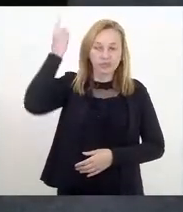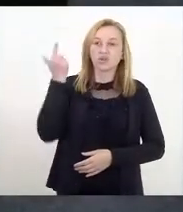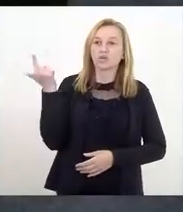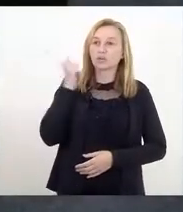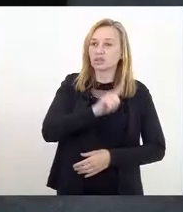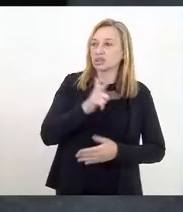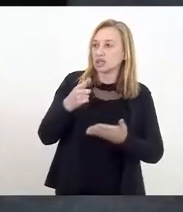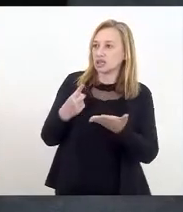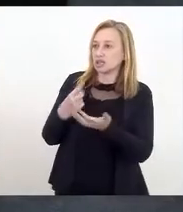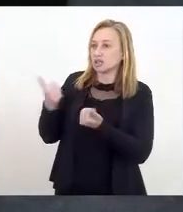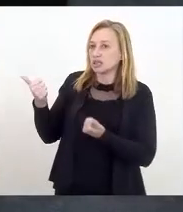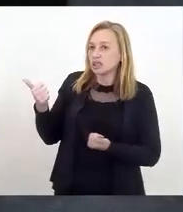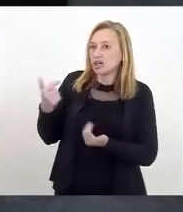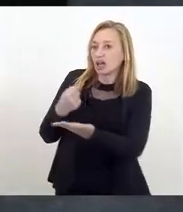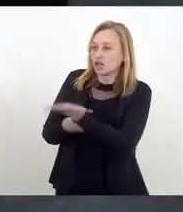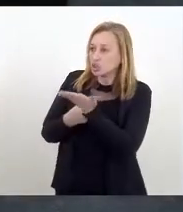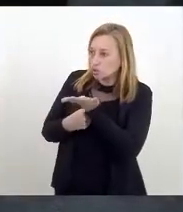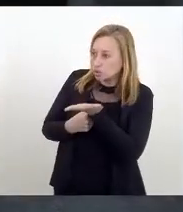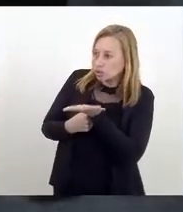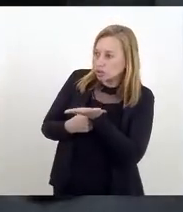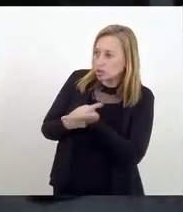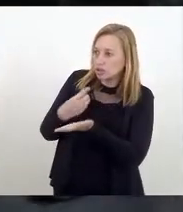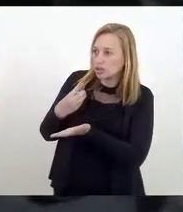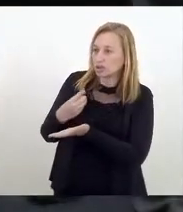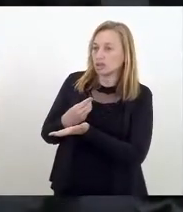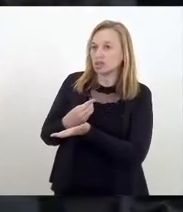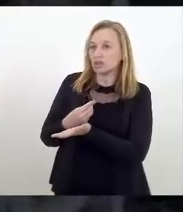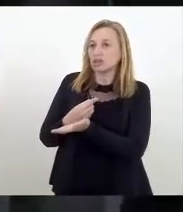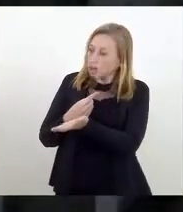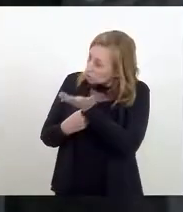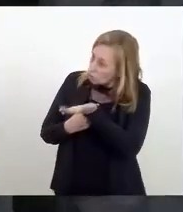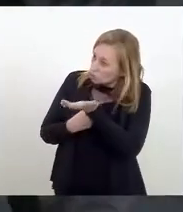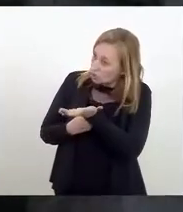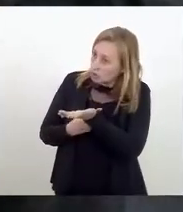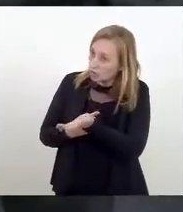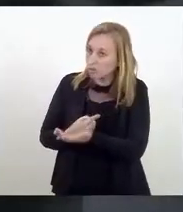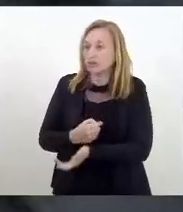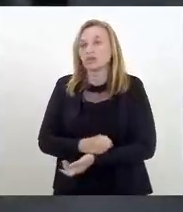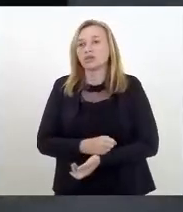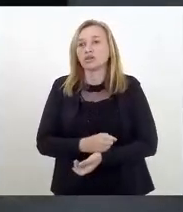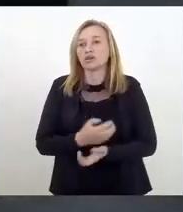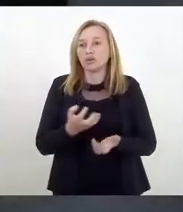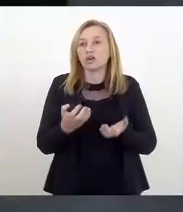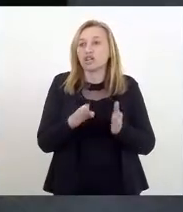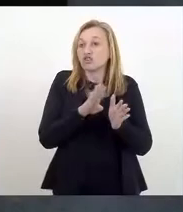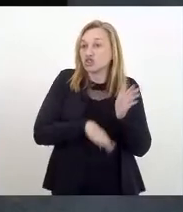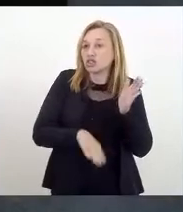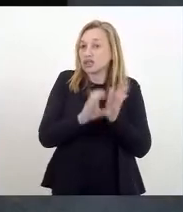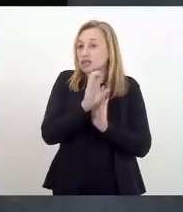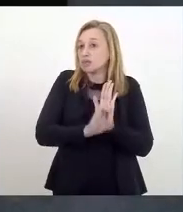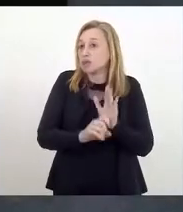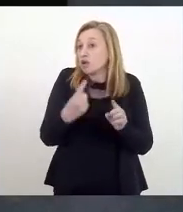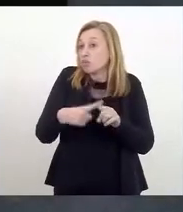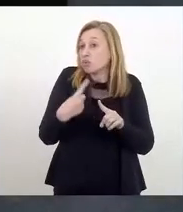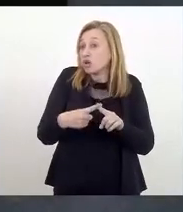essa ajuda, hein, deputado do Tomás Pacheco, no sentido da gente conseguir essa ajuda. Eu quero retirar essa emenda até porque os funcionários da Defensoria mereciam